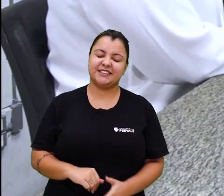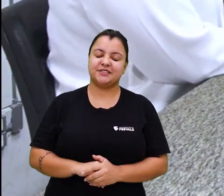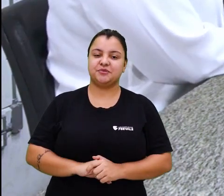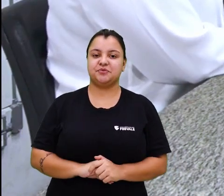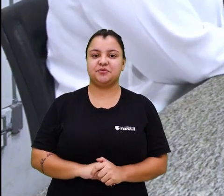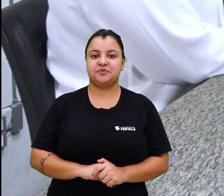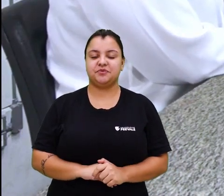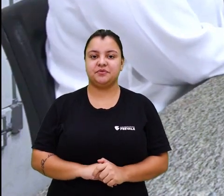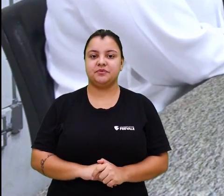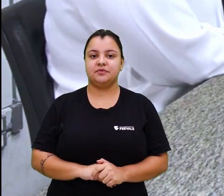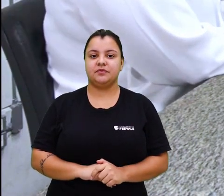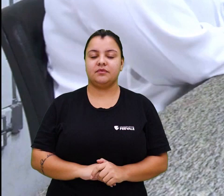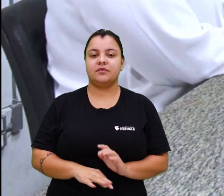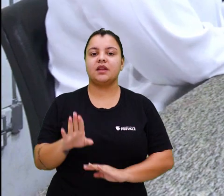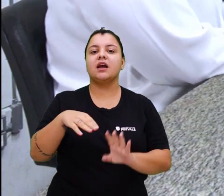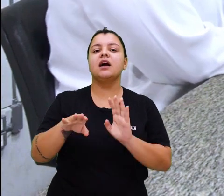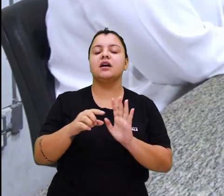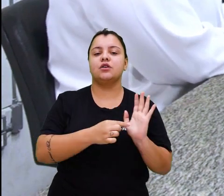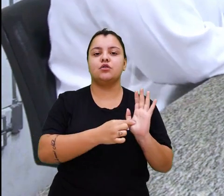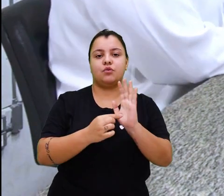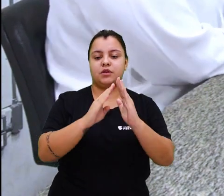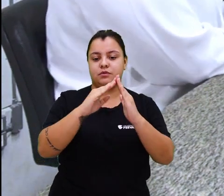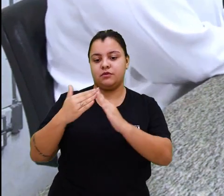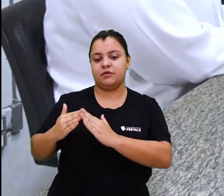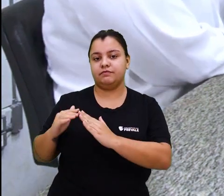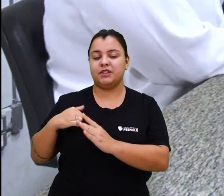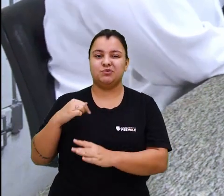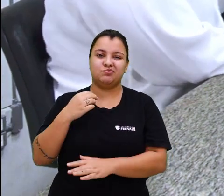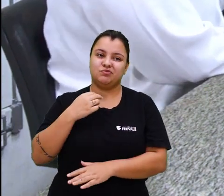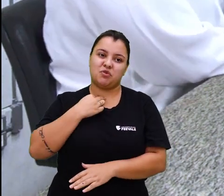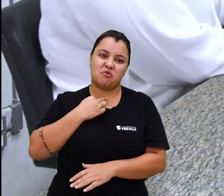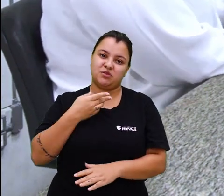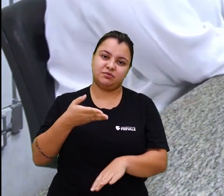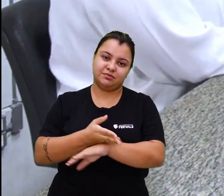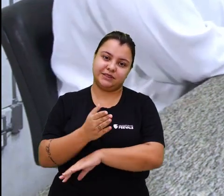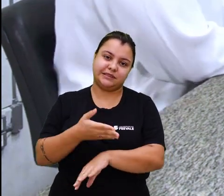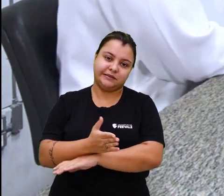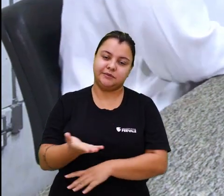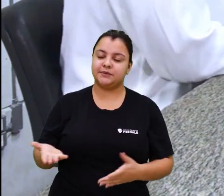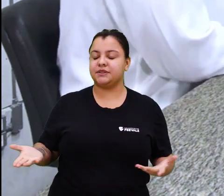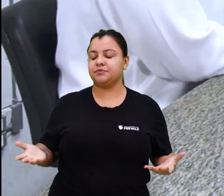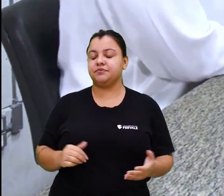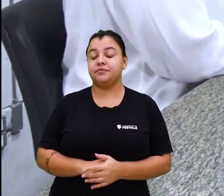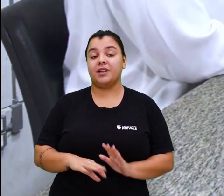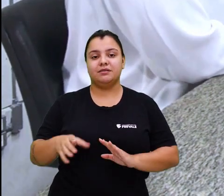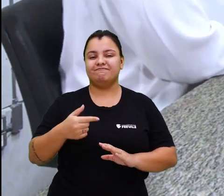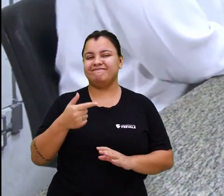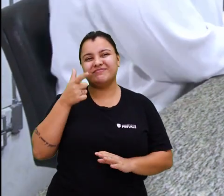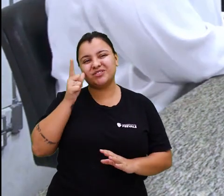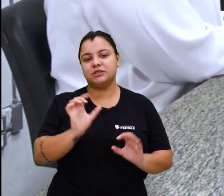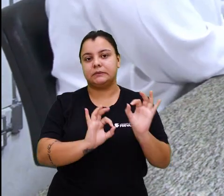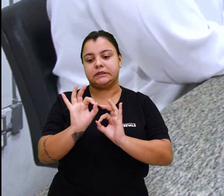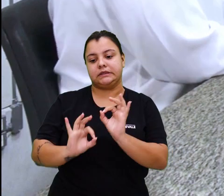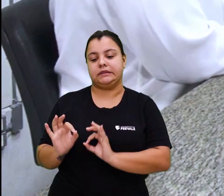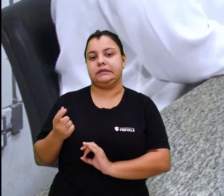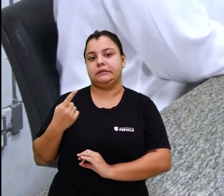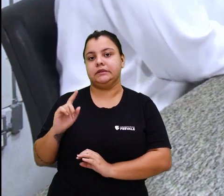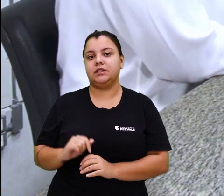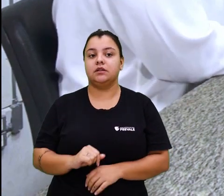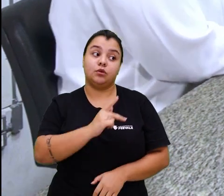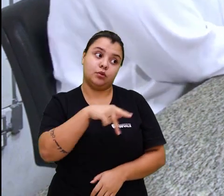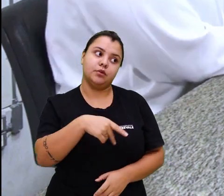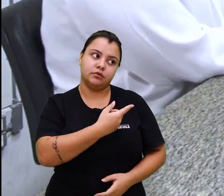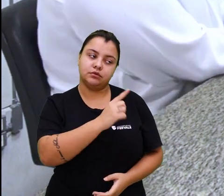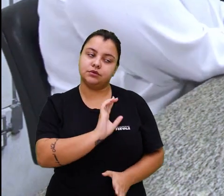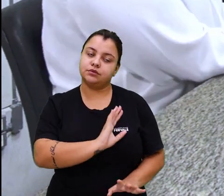é e o e o espo Favela Também não eu não tive a oportunidade na verdade não que eu não né não consegui me organizar para ir o profe